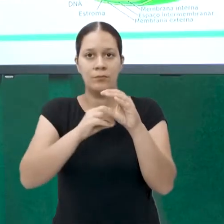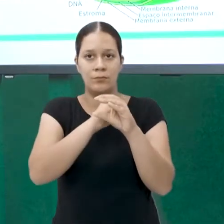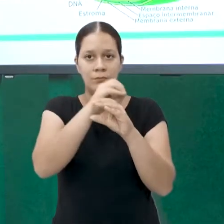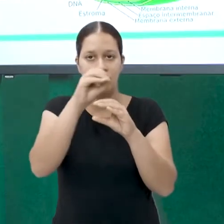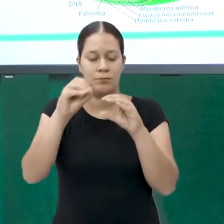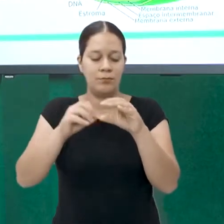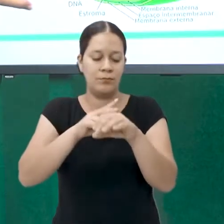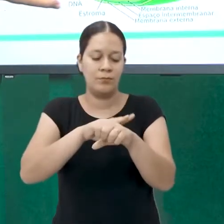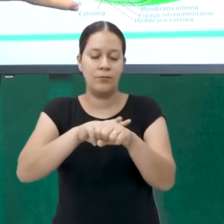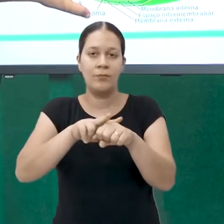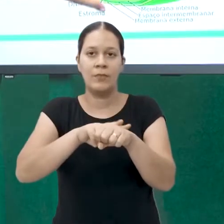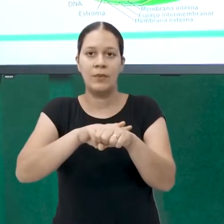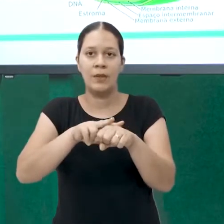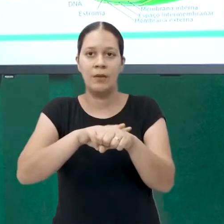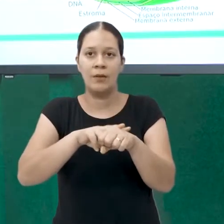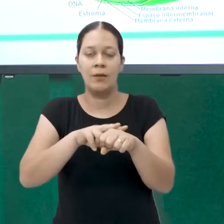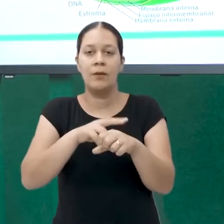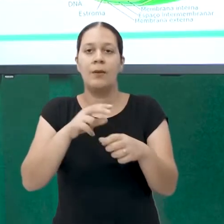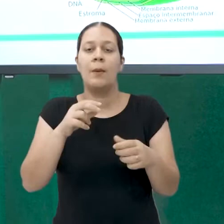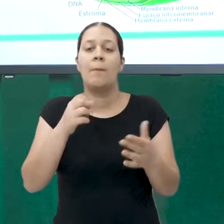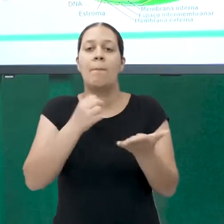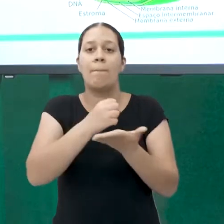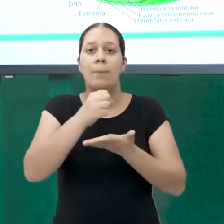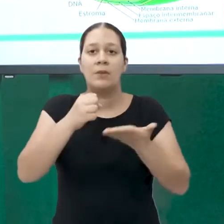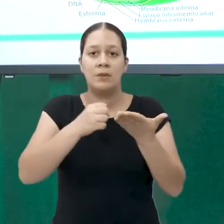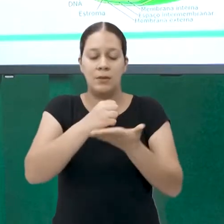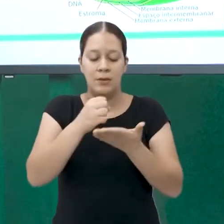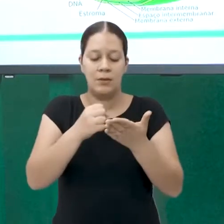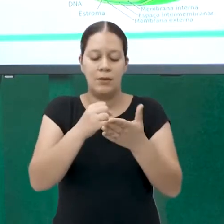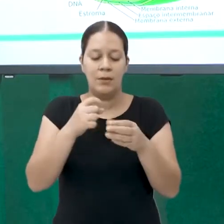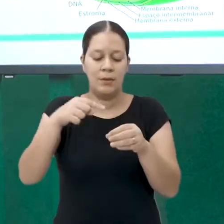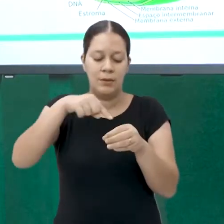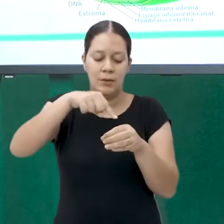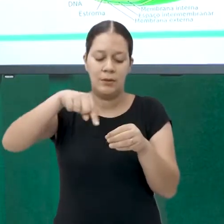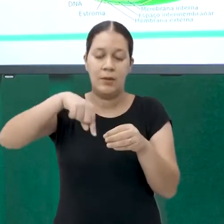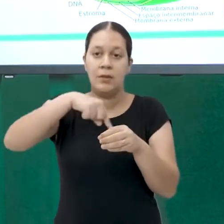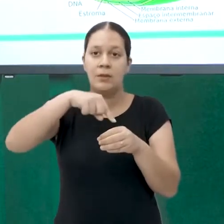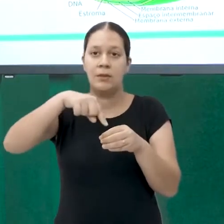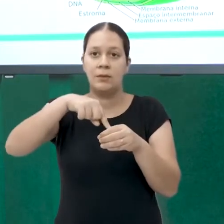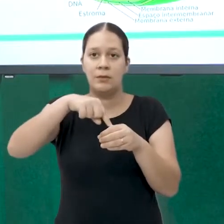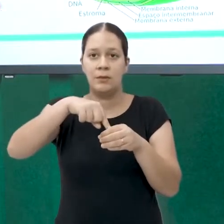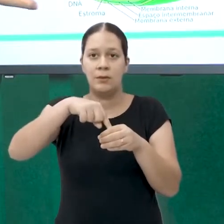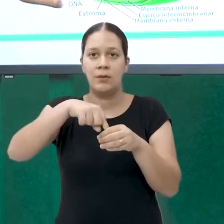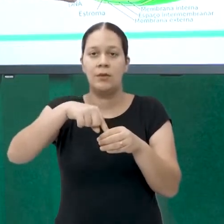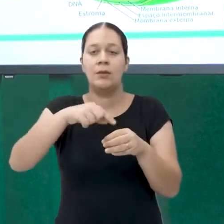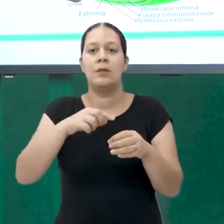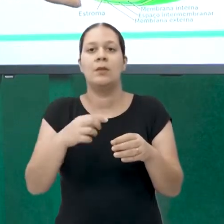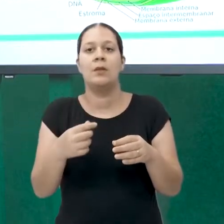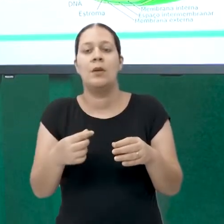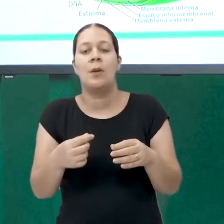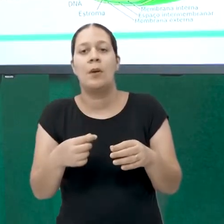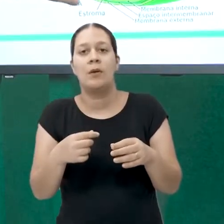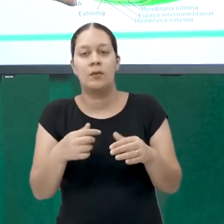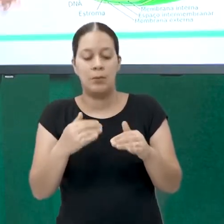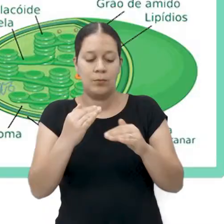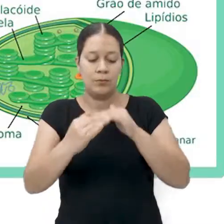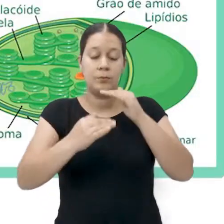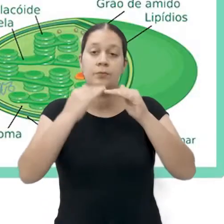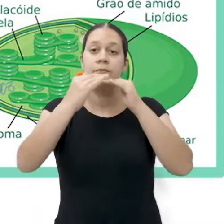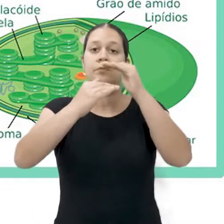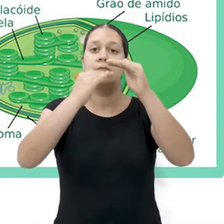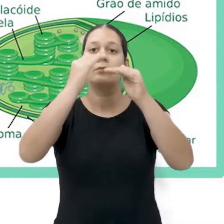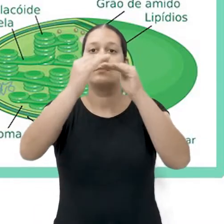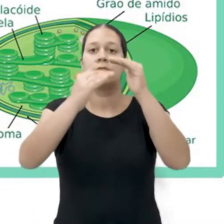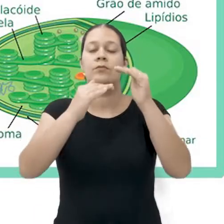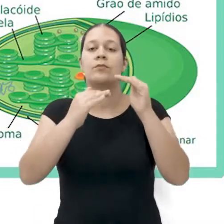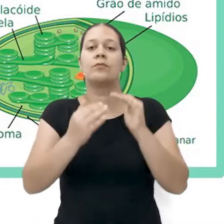No cloroplasto você tem várias estruturas internas, né? Mas basicamente você tem os tilacoides aqui, tá? Essas estruturas parecem um